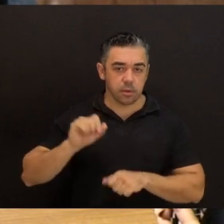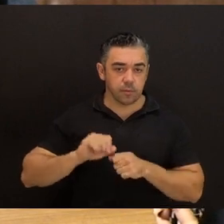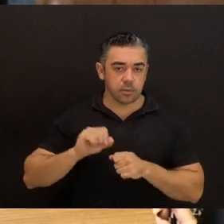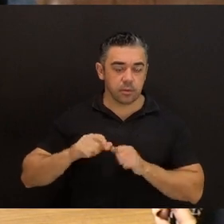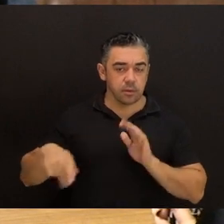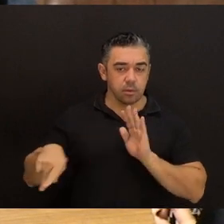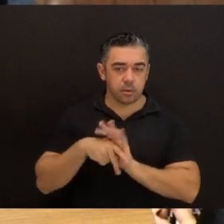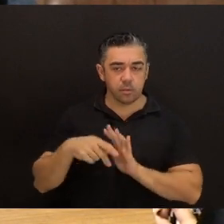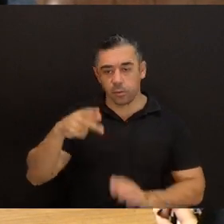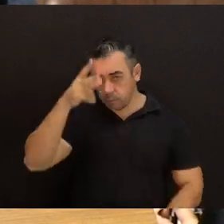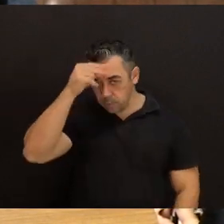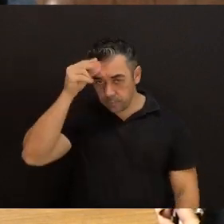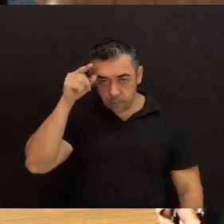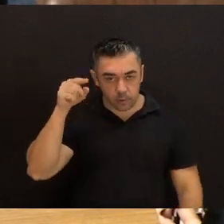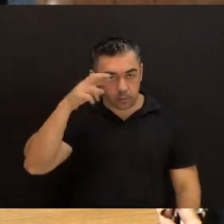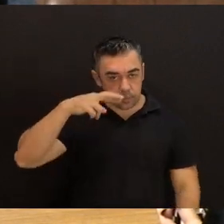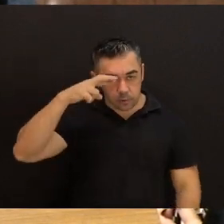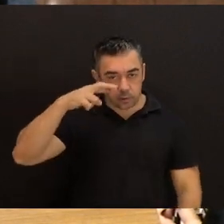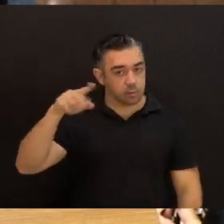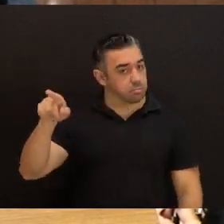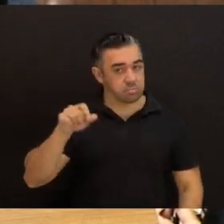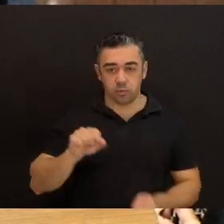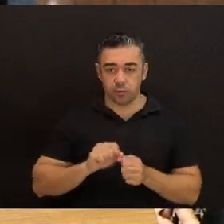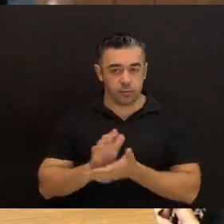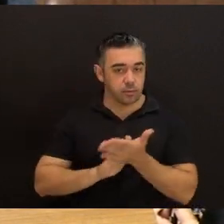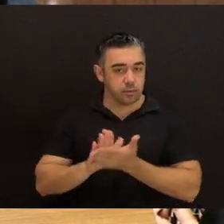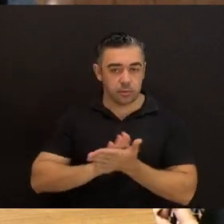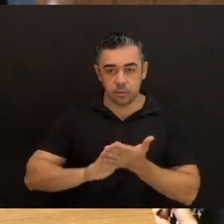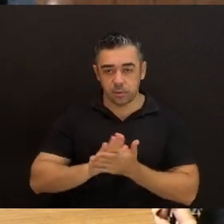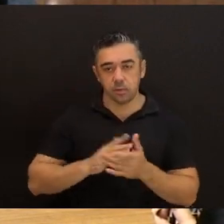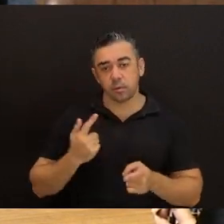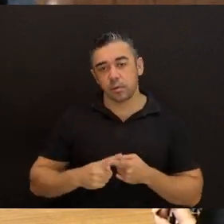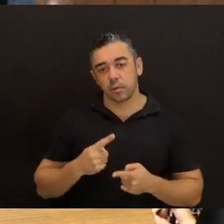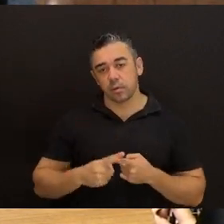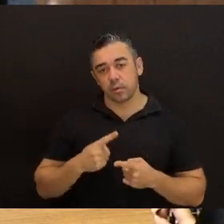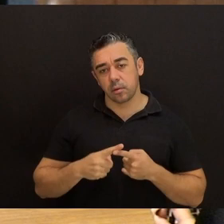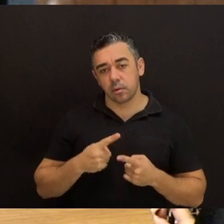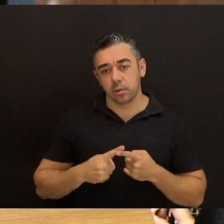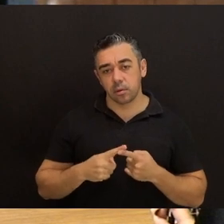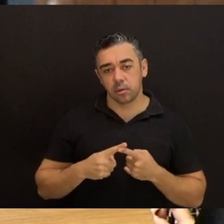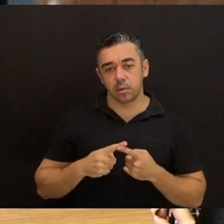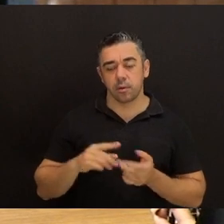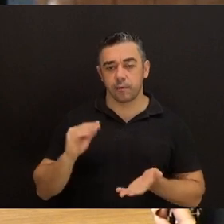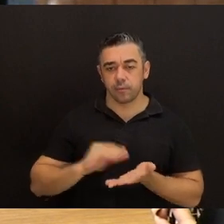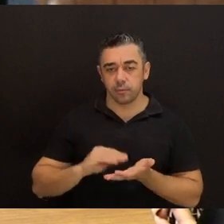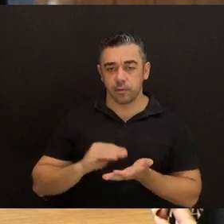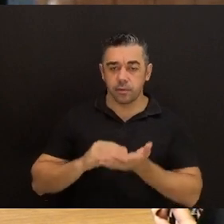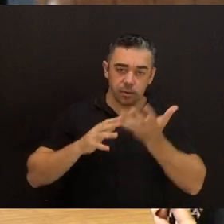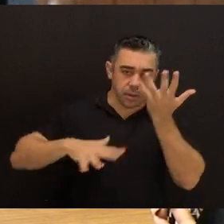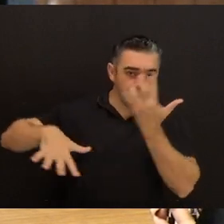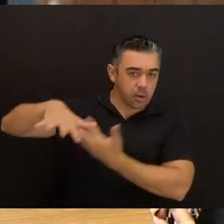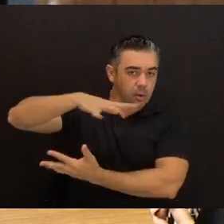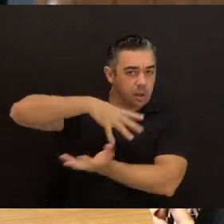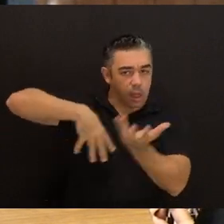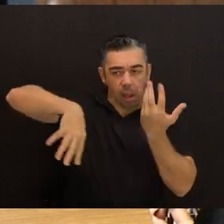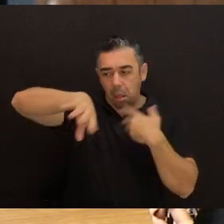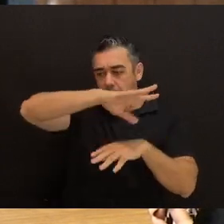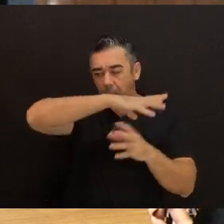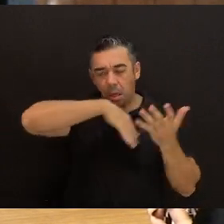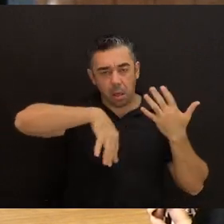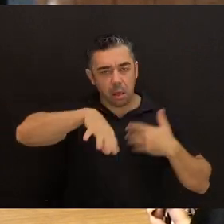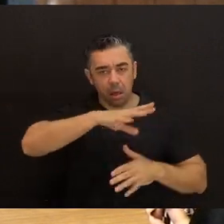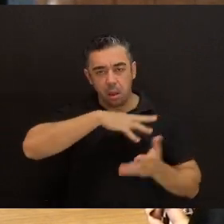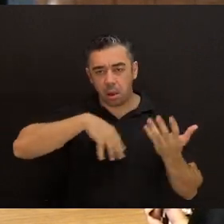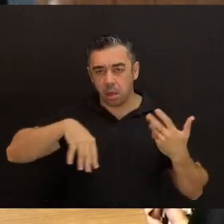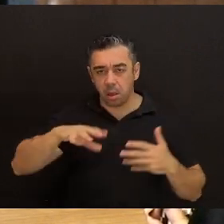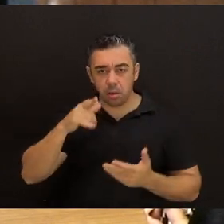própria prefeitura que não estava fazendo porque dada a desorganização daquele espaço que nós fiscalizamos ontem